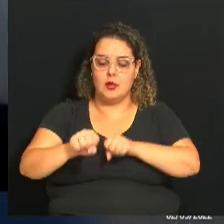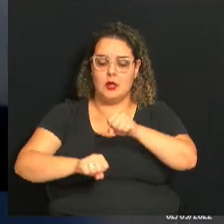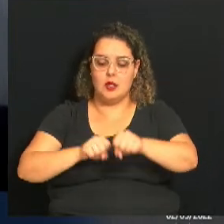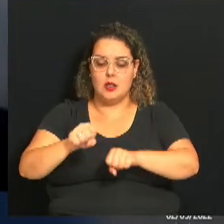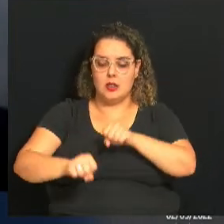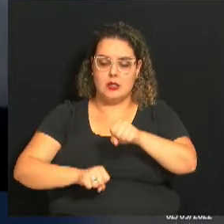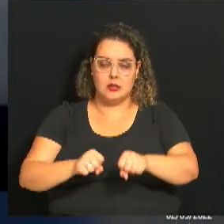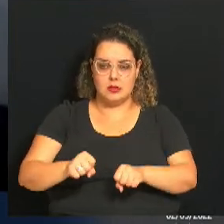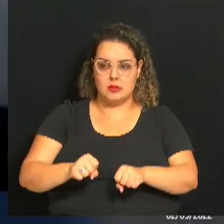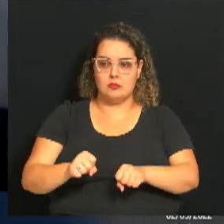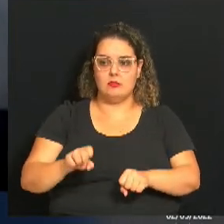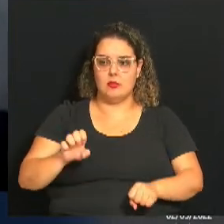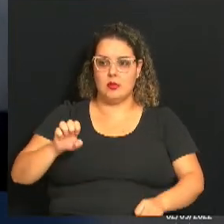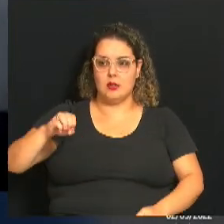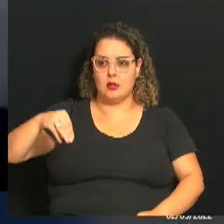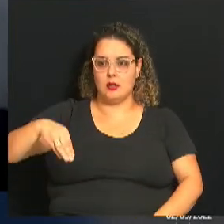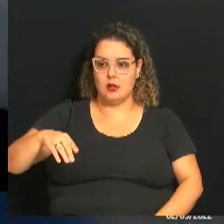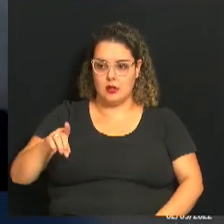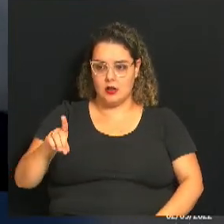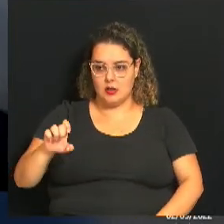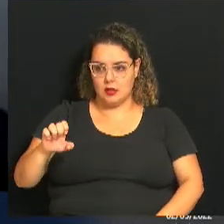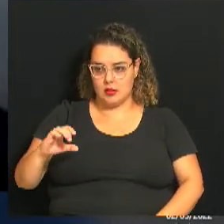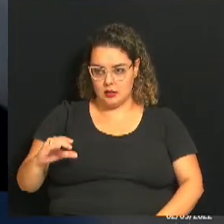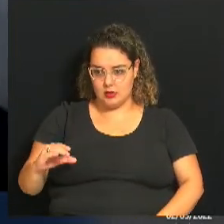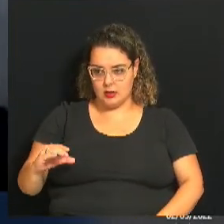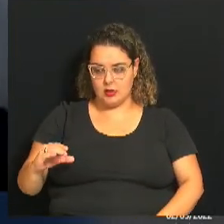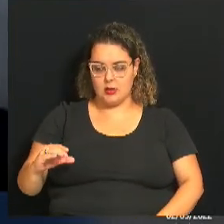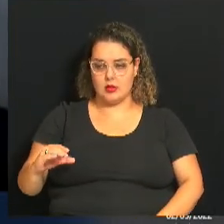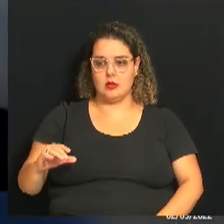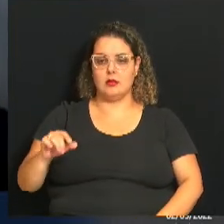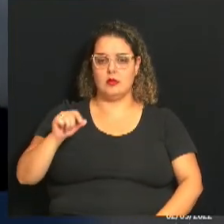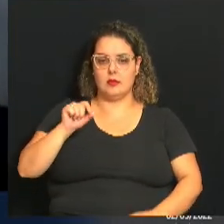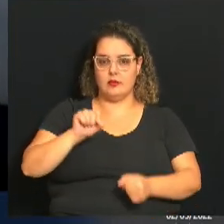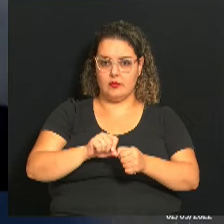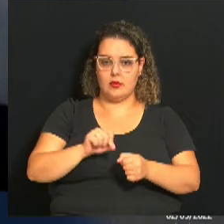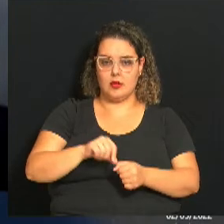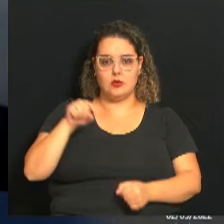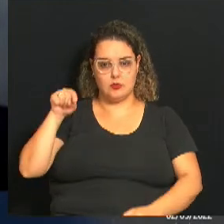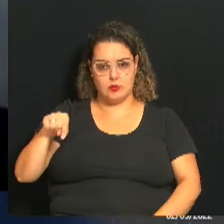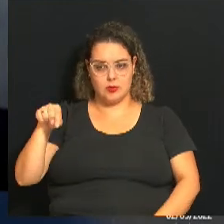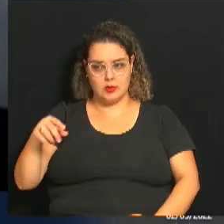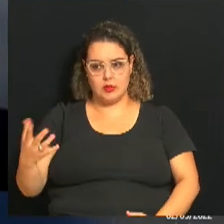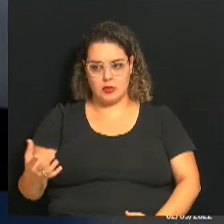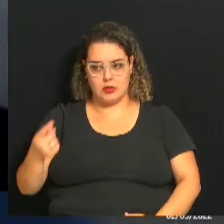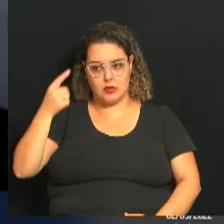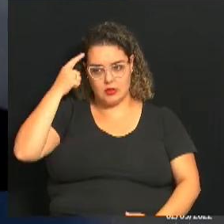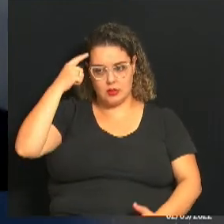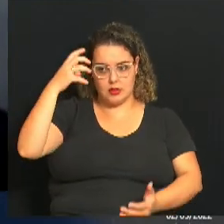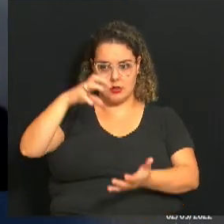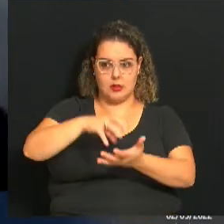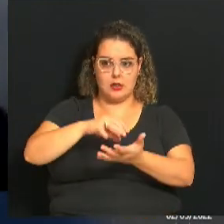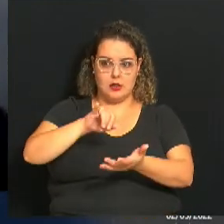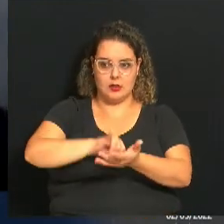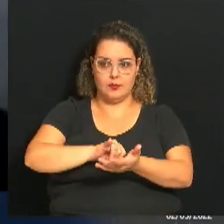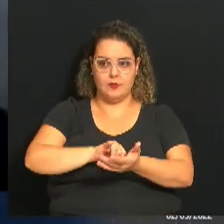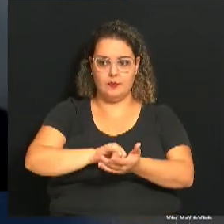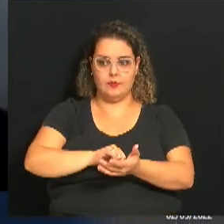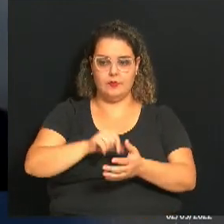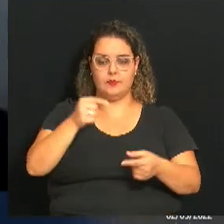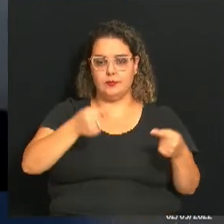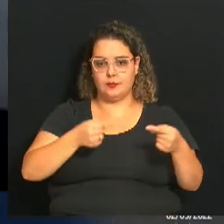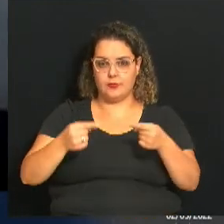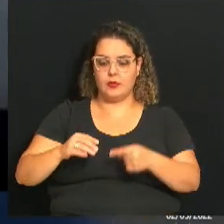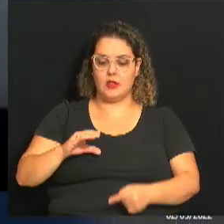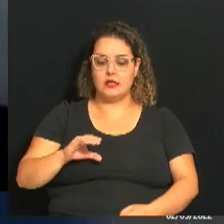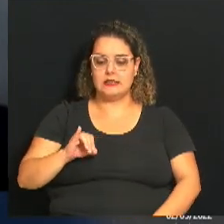agência, pela INDEC, perdão, esse Transp, né? Então, a ideia no centro é que a gente discuta um plano cicloviário